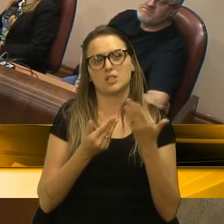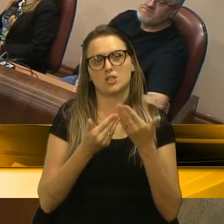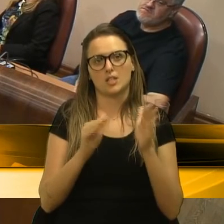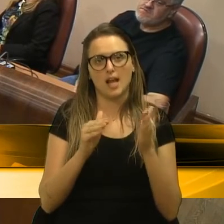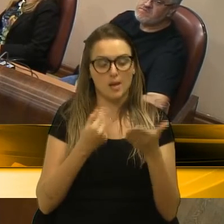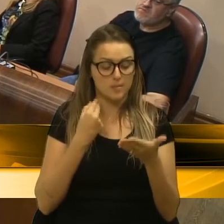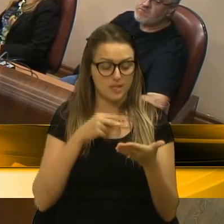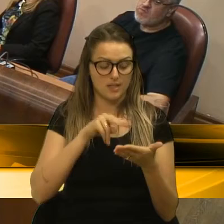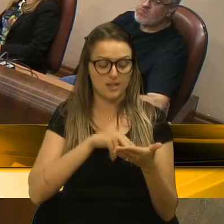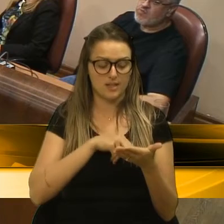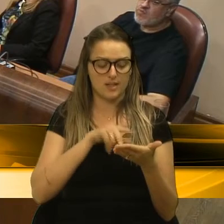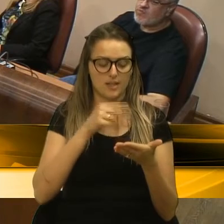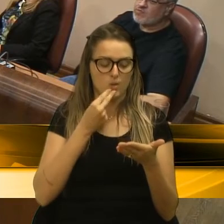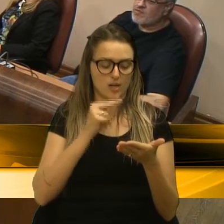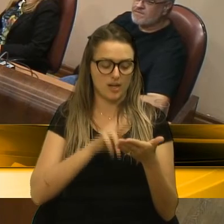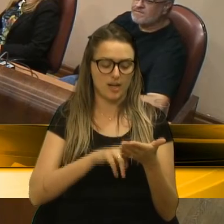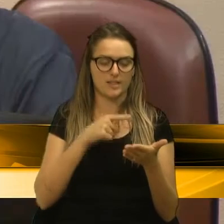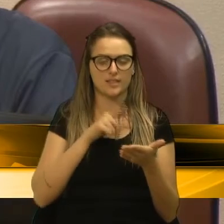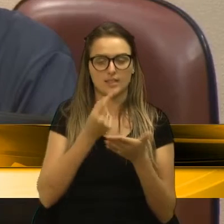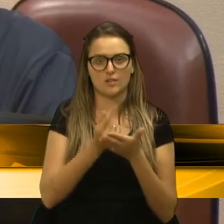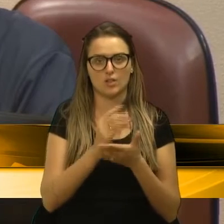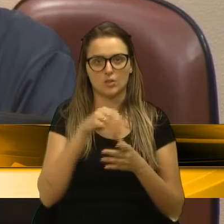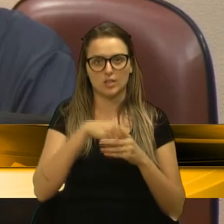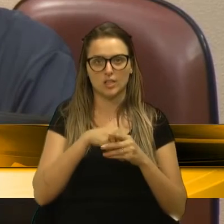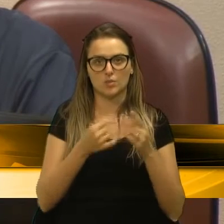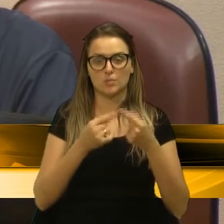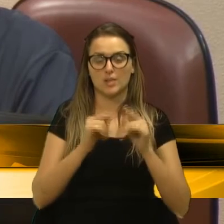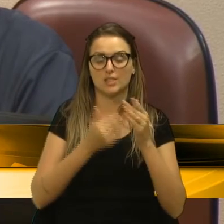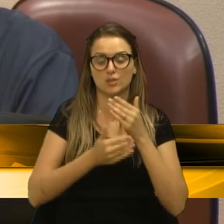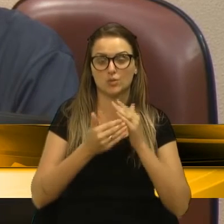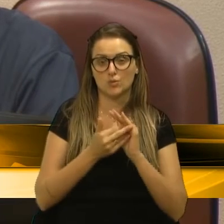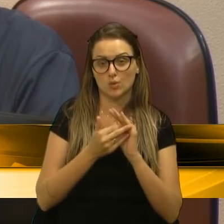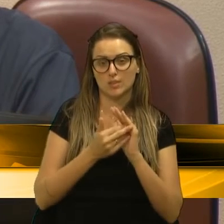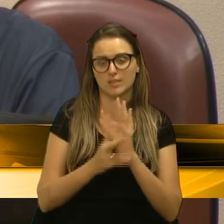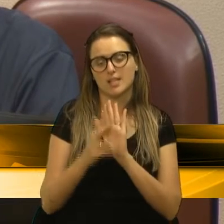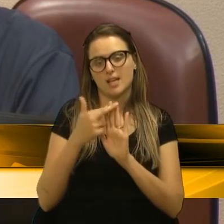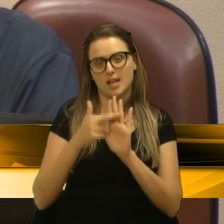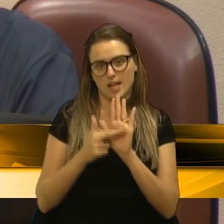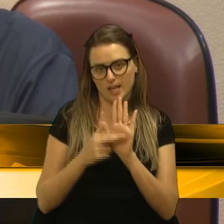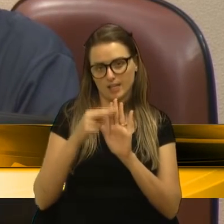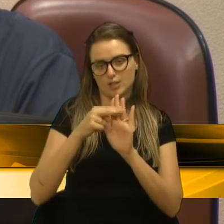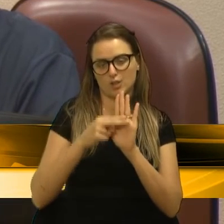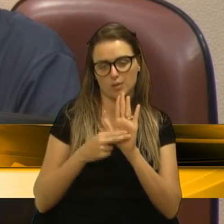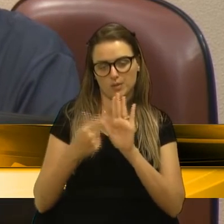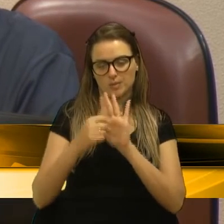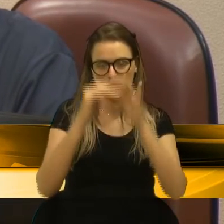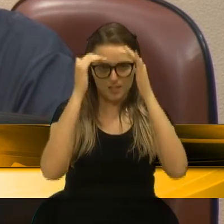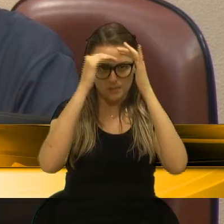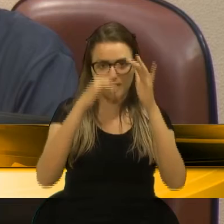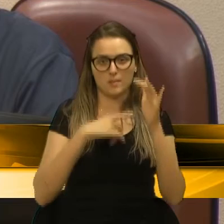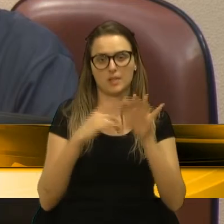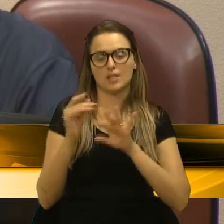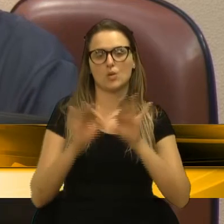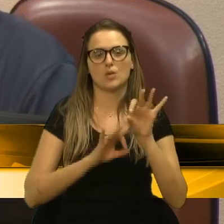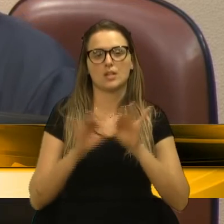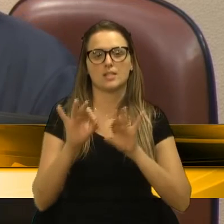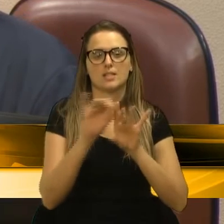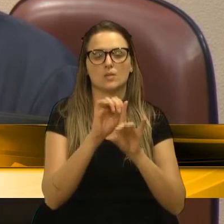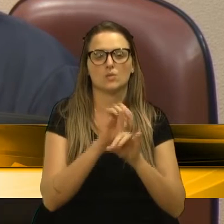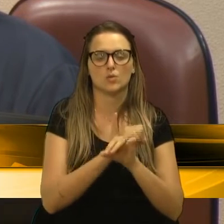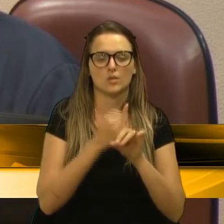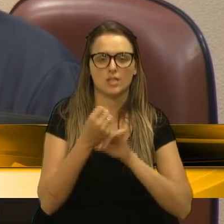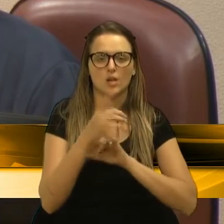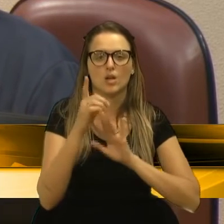envelopes não seria mais adequada, porém, diante dos requisitos exigidos para a qualificação das organizações sociais